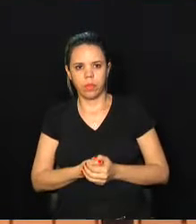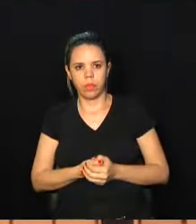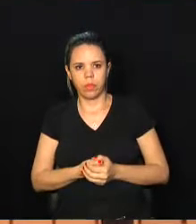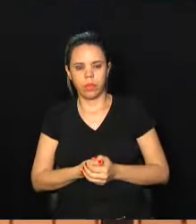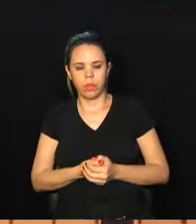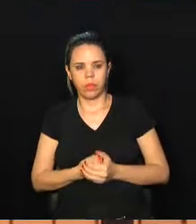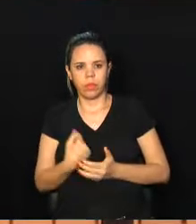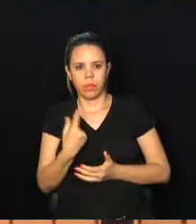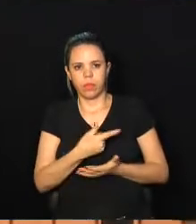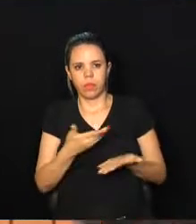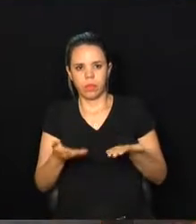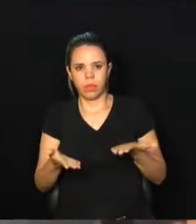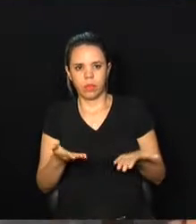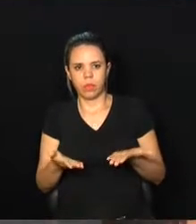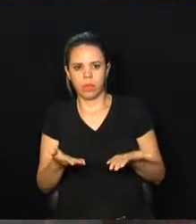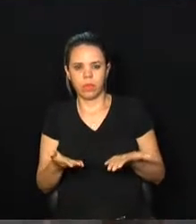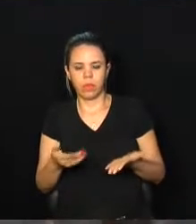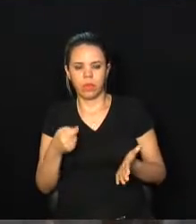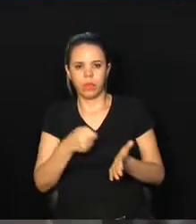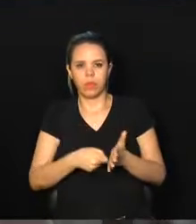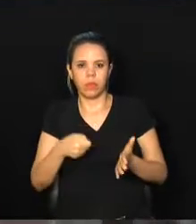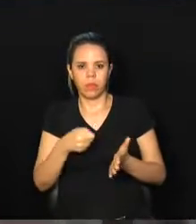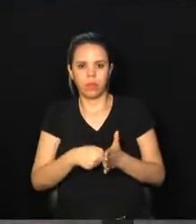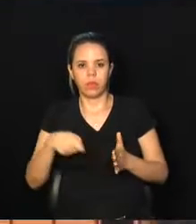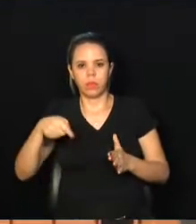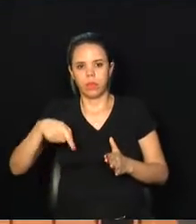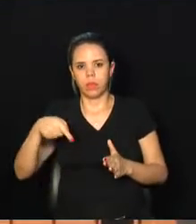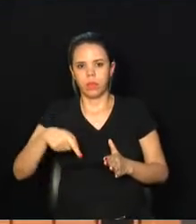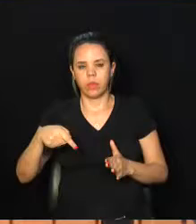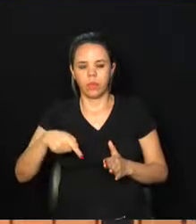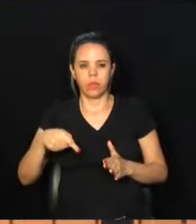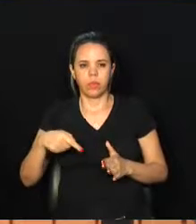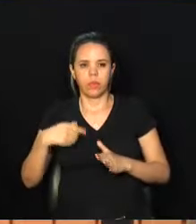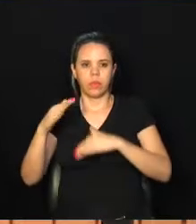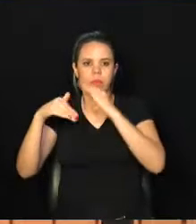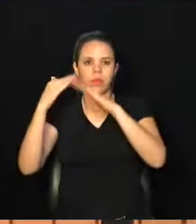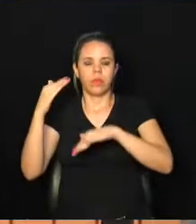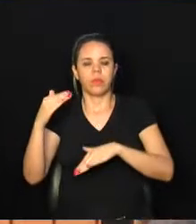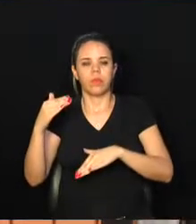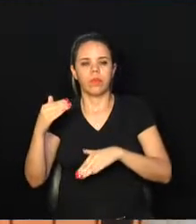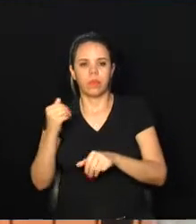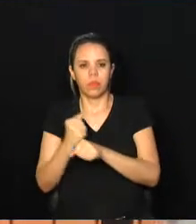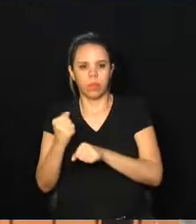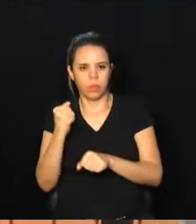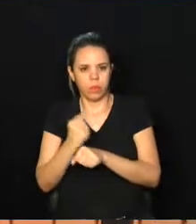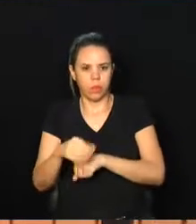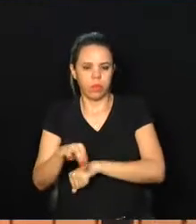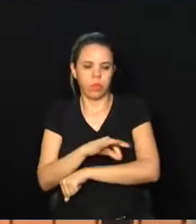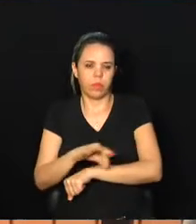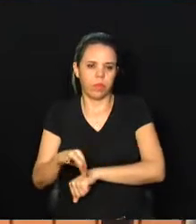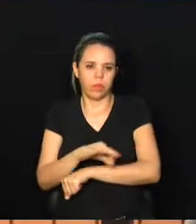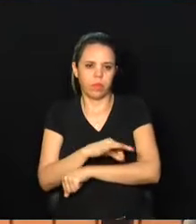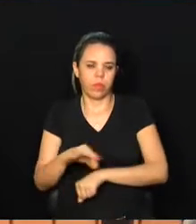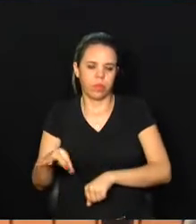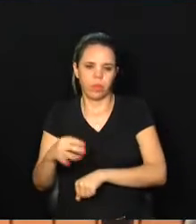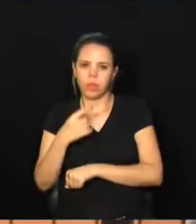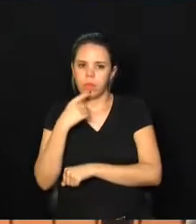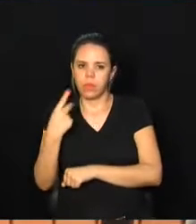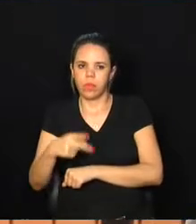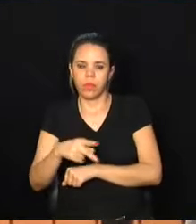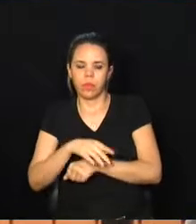das nossas lutas aqui pela construção civil, arquitetura de Campinas,